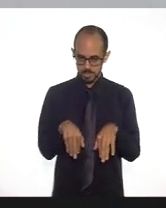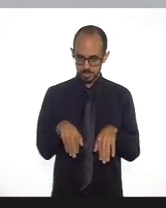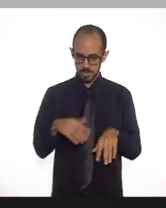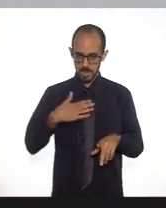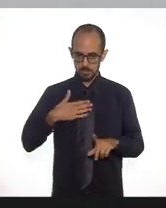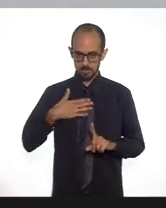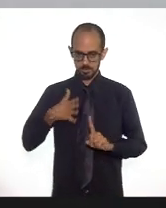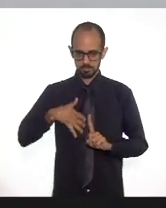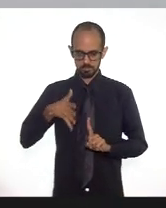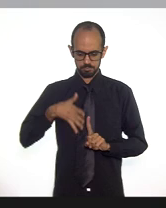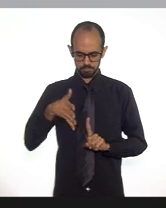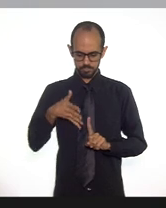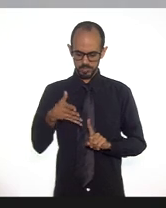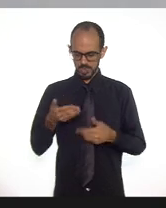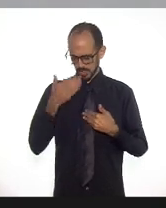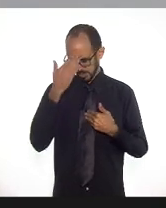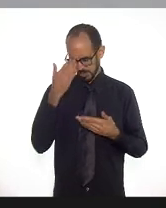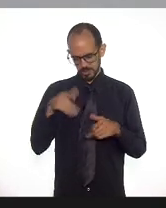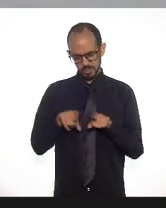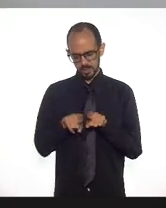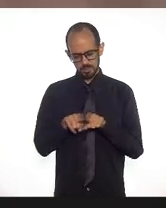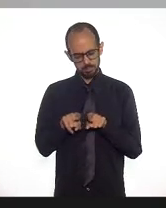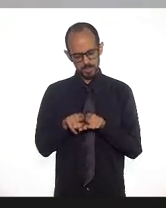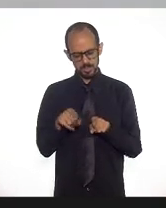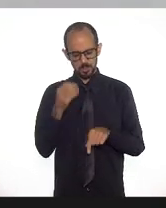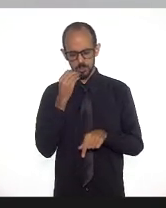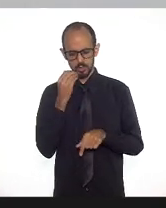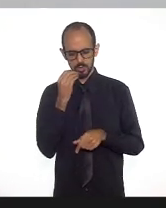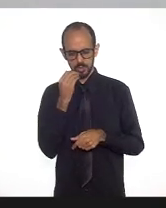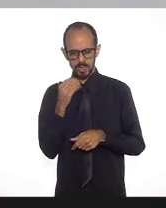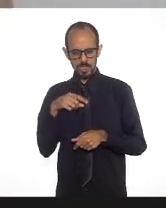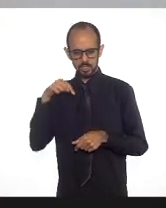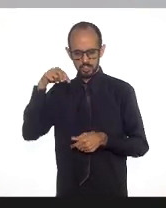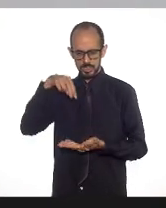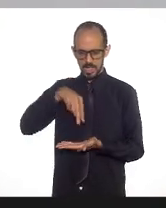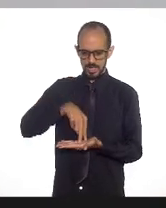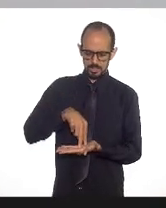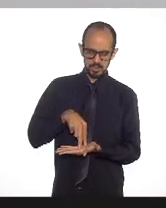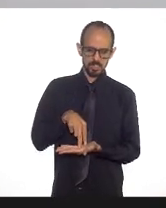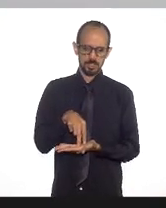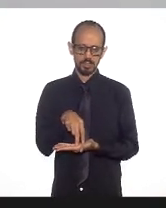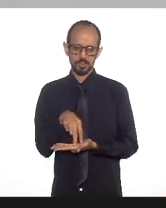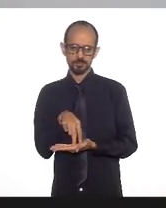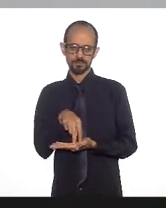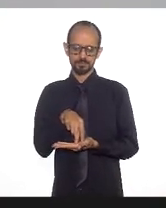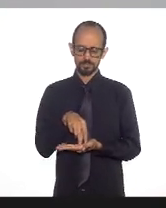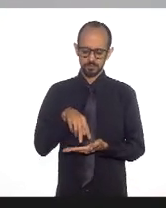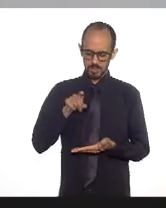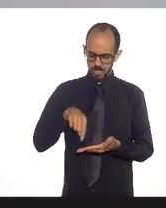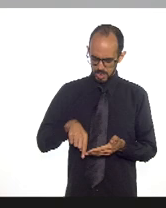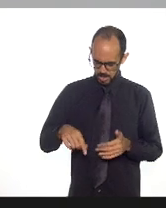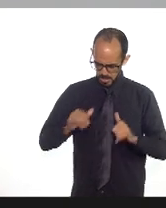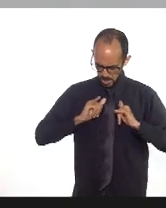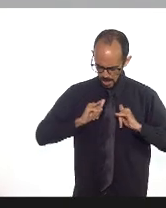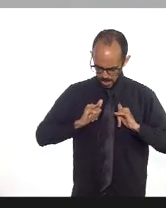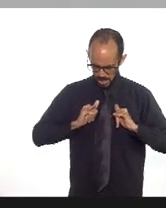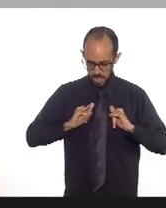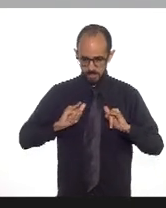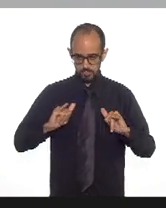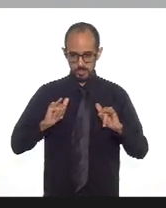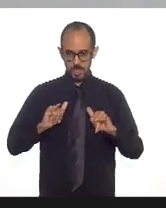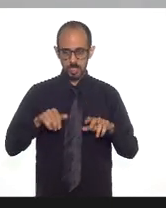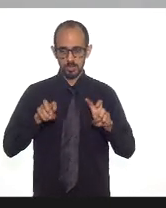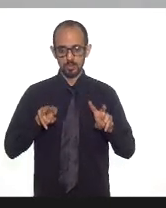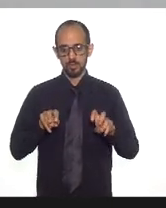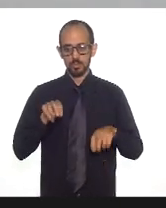agradecer essa oportunidade, nós podemos, né, dar voz, né, nos dar voz, manifestar a solidariedade da DOPEAD às